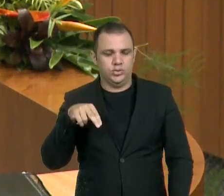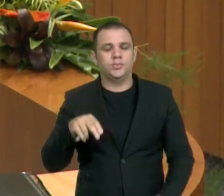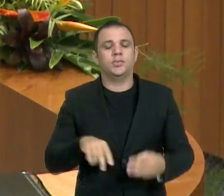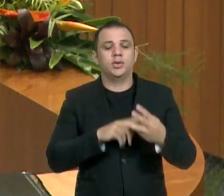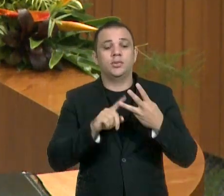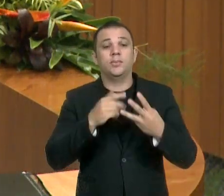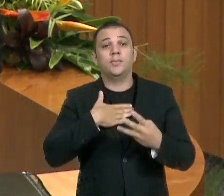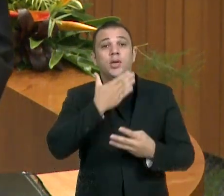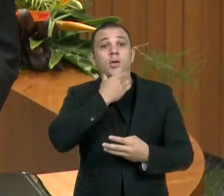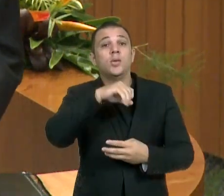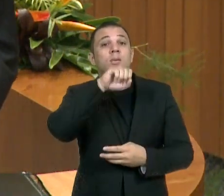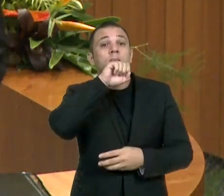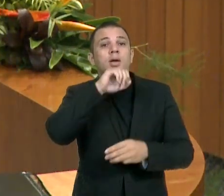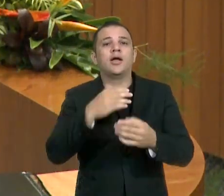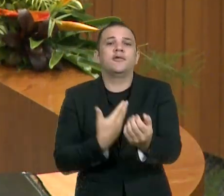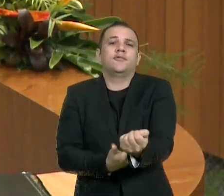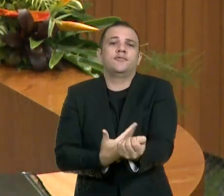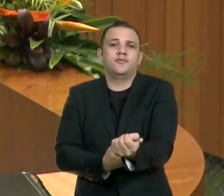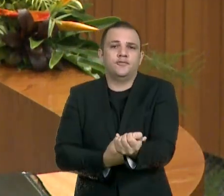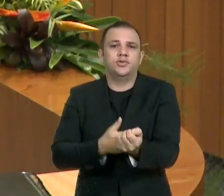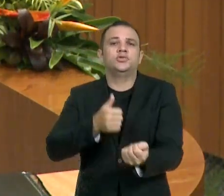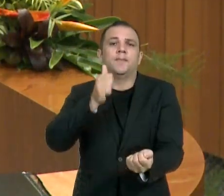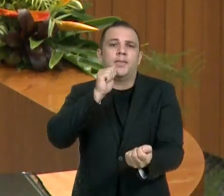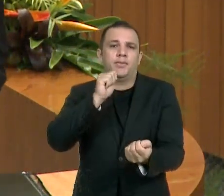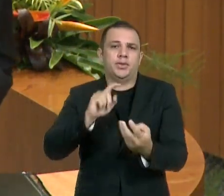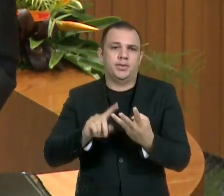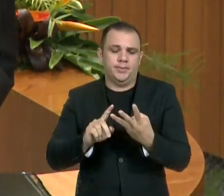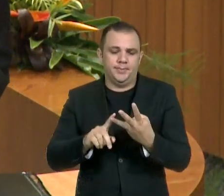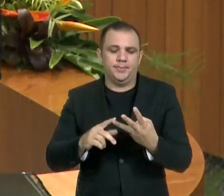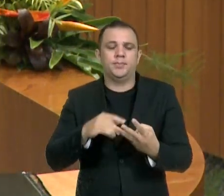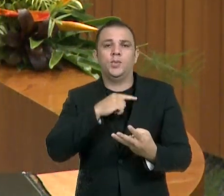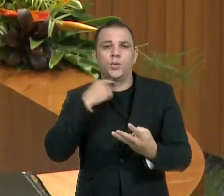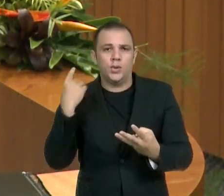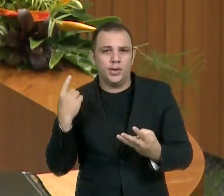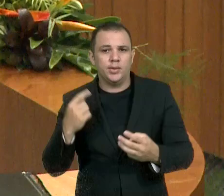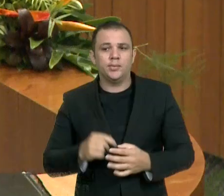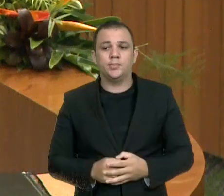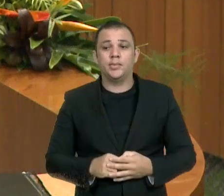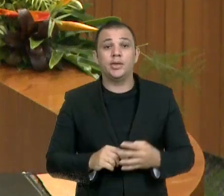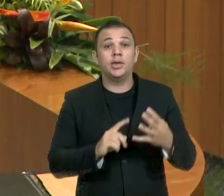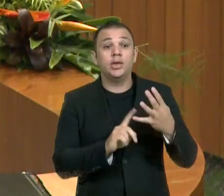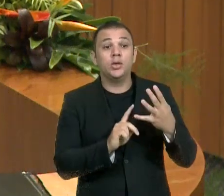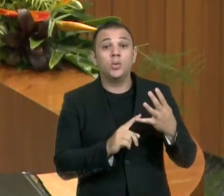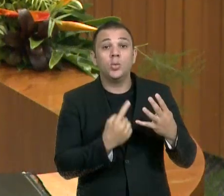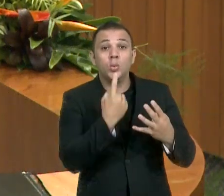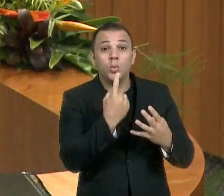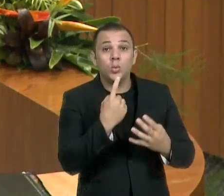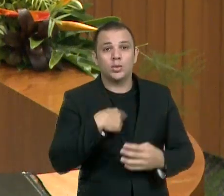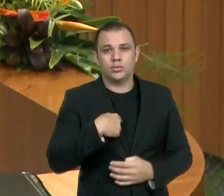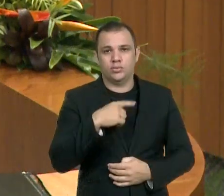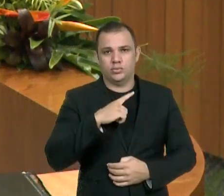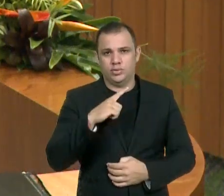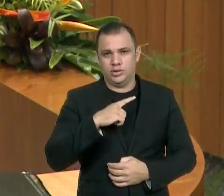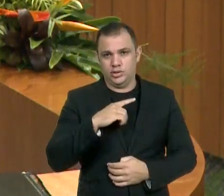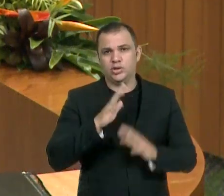tenho, que vai completar 75 anos de idade, que tem várias e várias cirurgias já no cômputo da sua vida e vários problemas